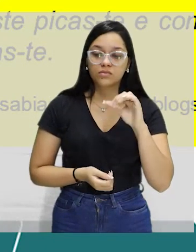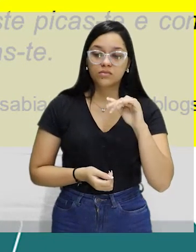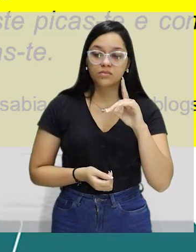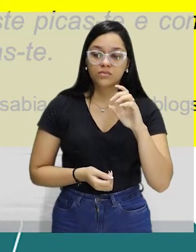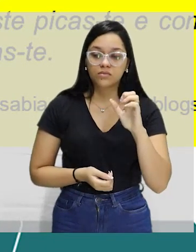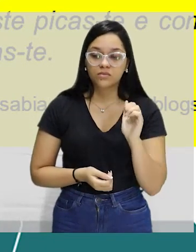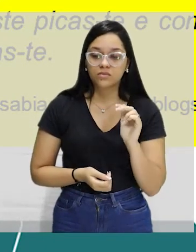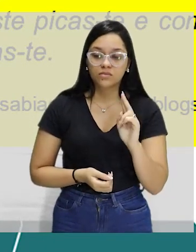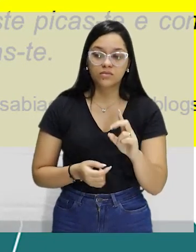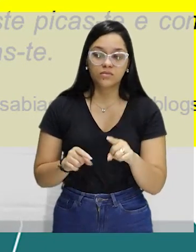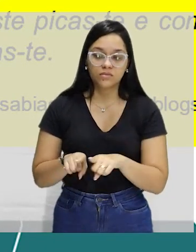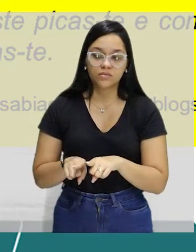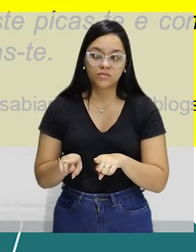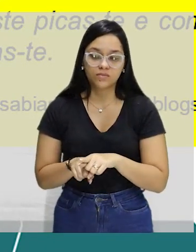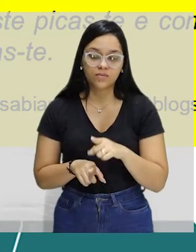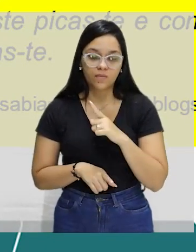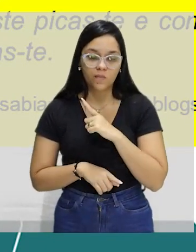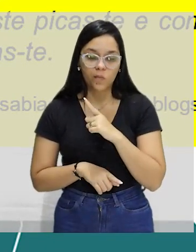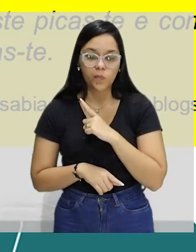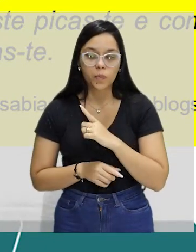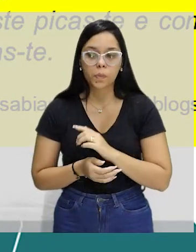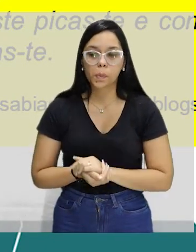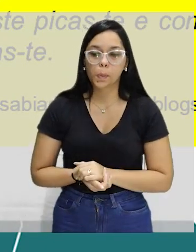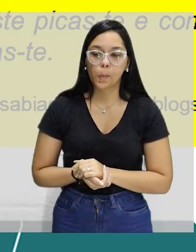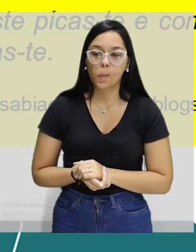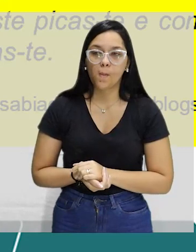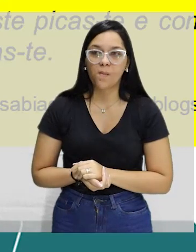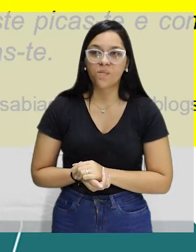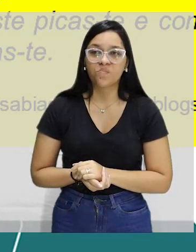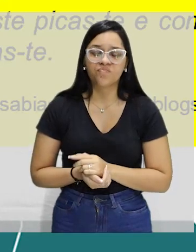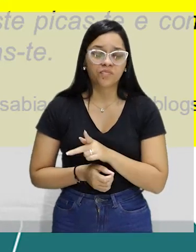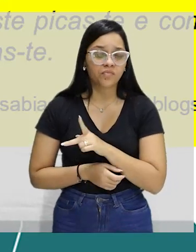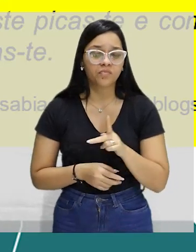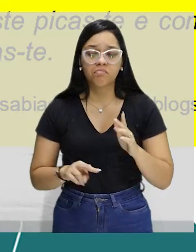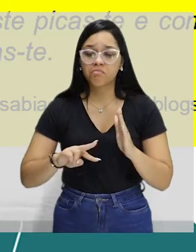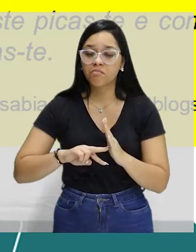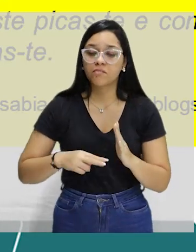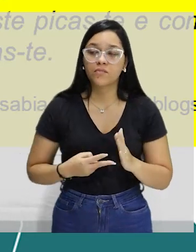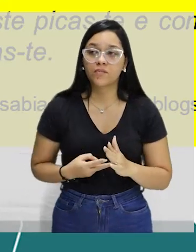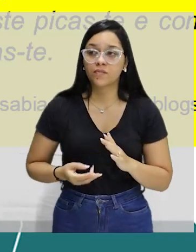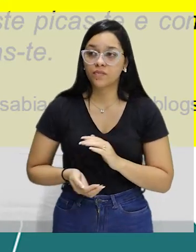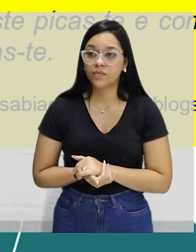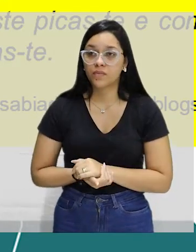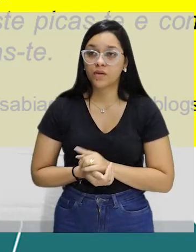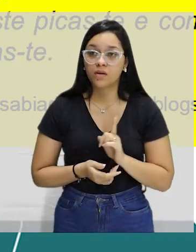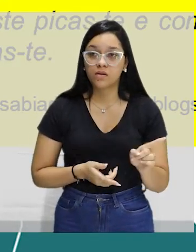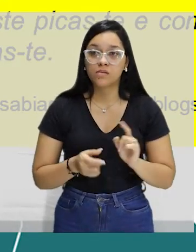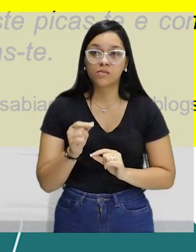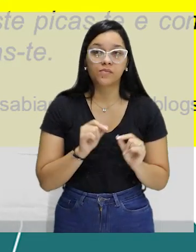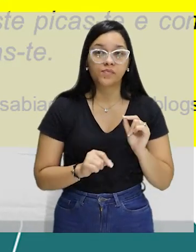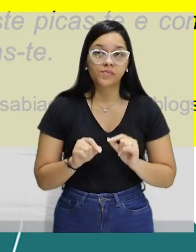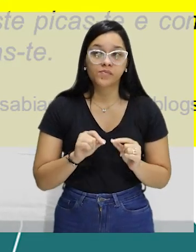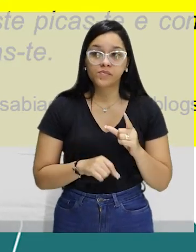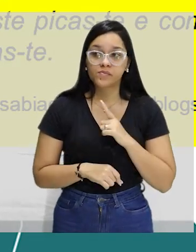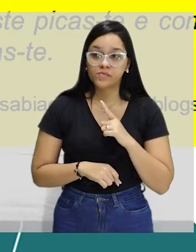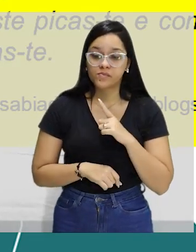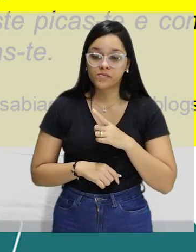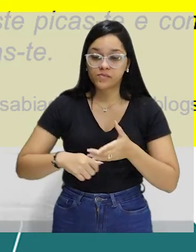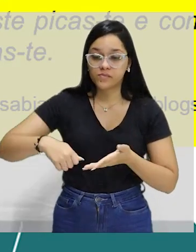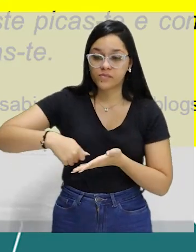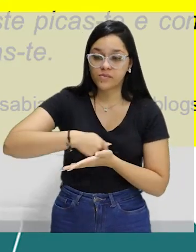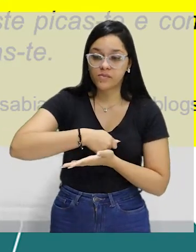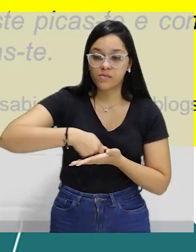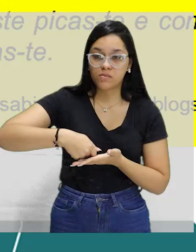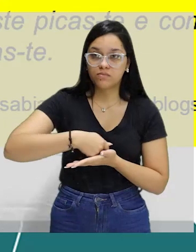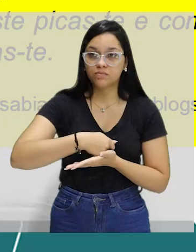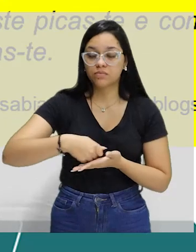ready-made do Man Ray do dadaísmo. Professor, o que é isso? Isto aqui é um ferro de passar